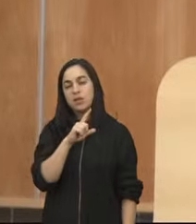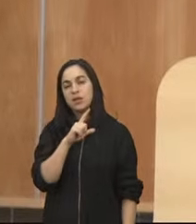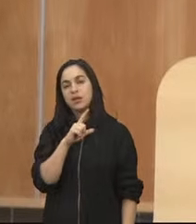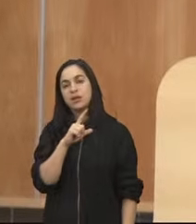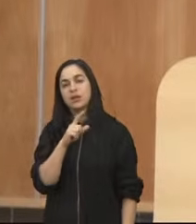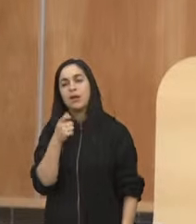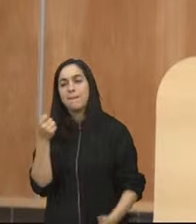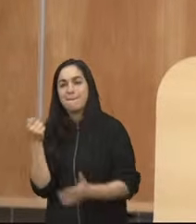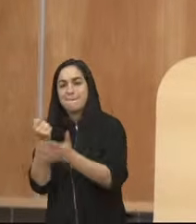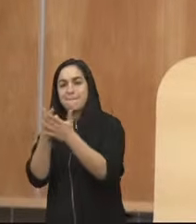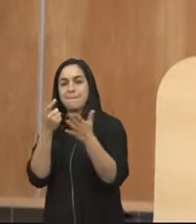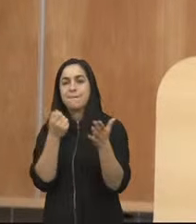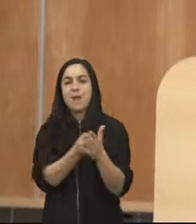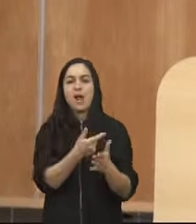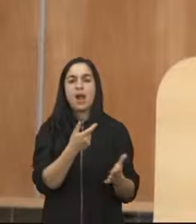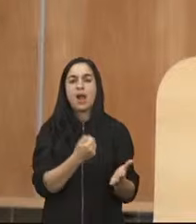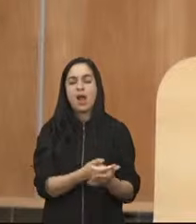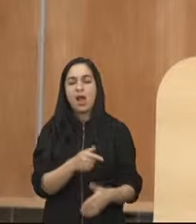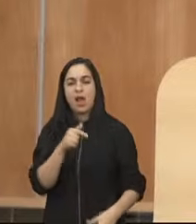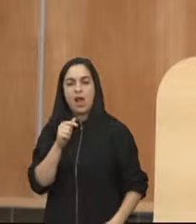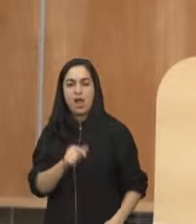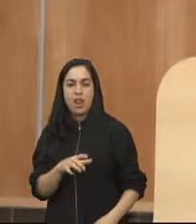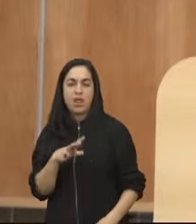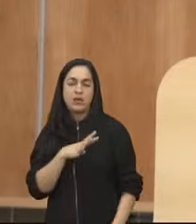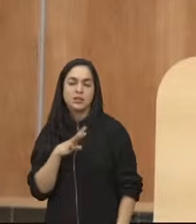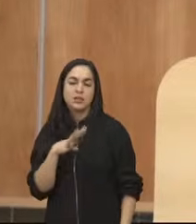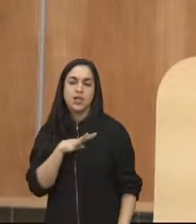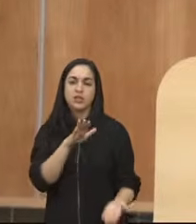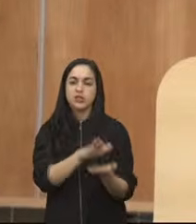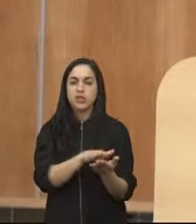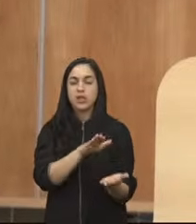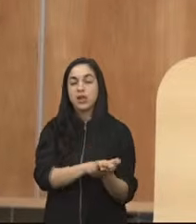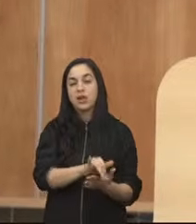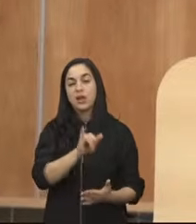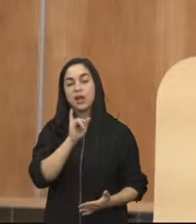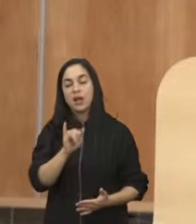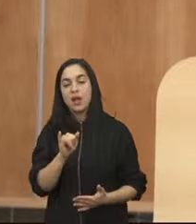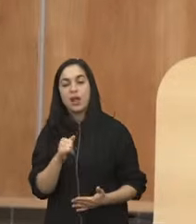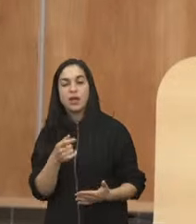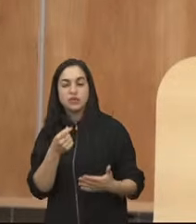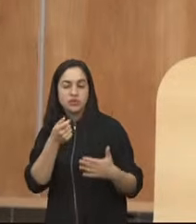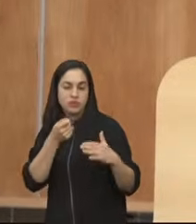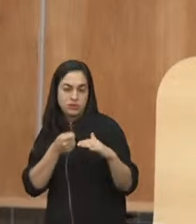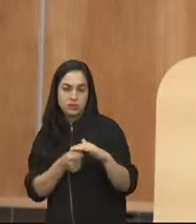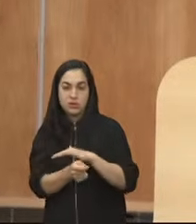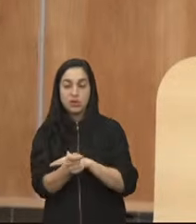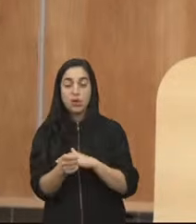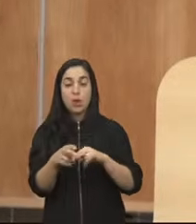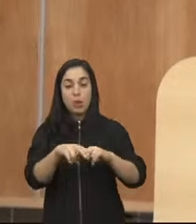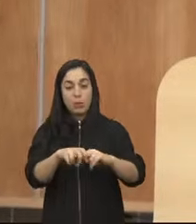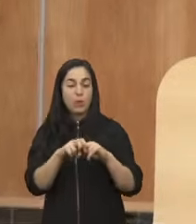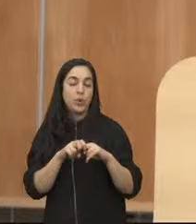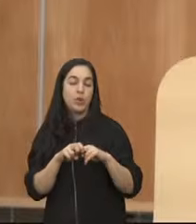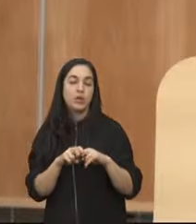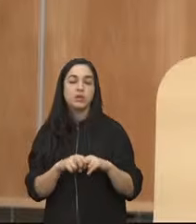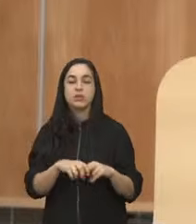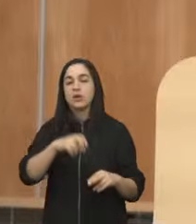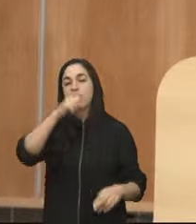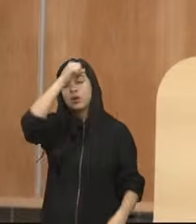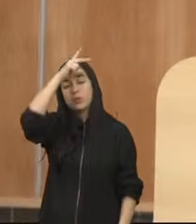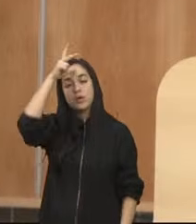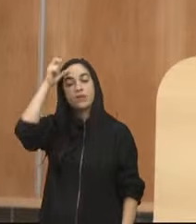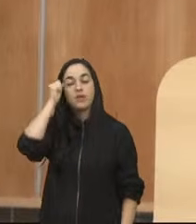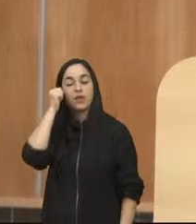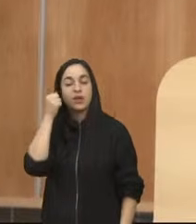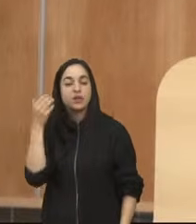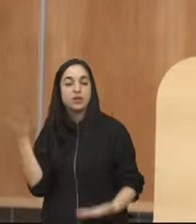grandes investimentos na cidade de Jacareí. Então, por isso que o prefeito atual mandou esse projeto de lei para cá, para aumentar o imposto, e